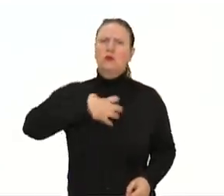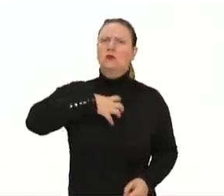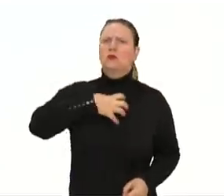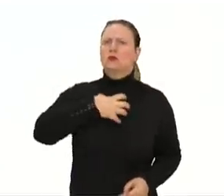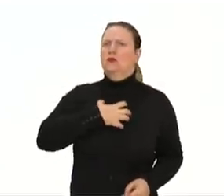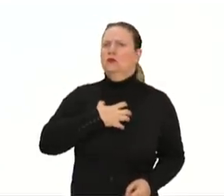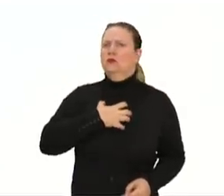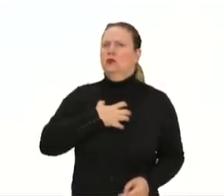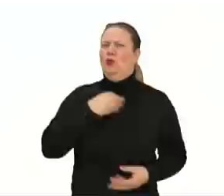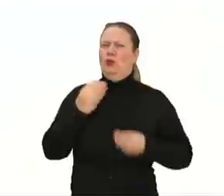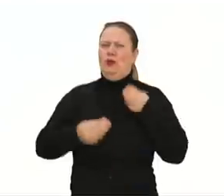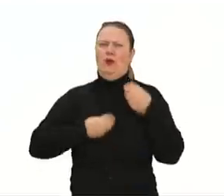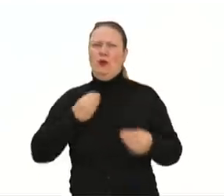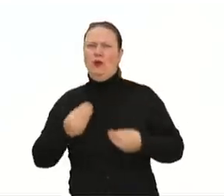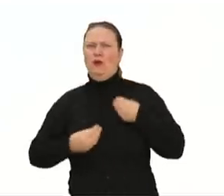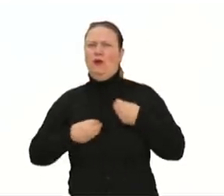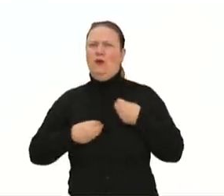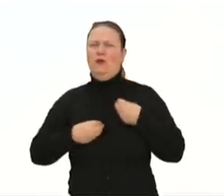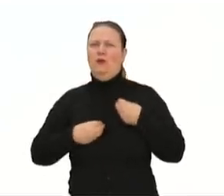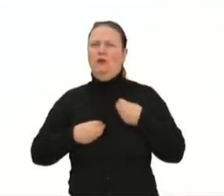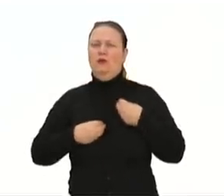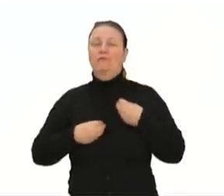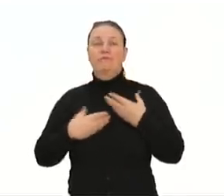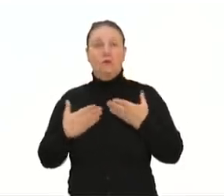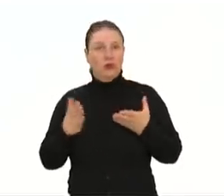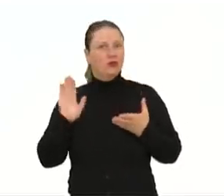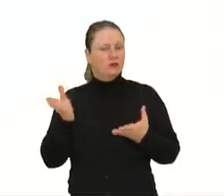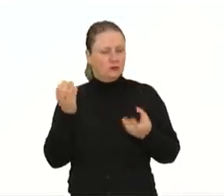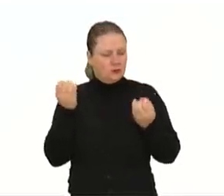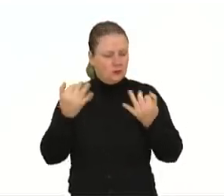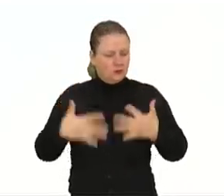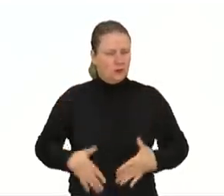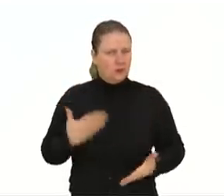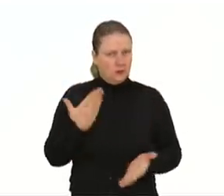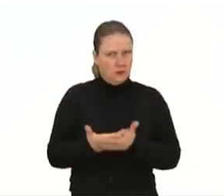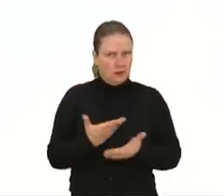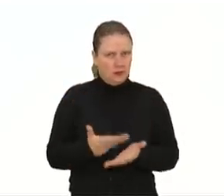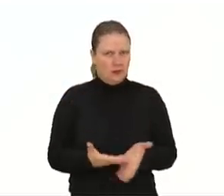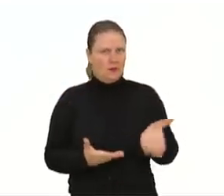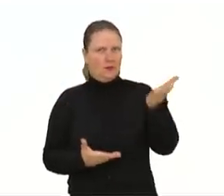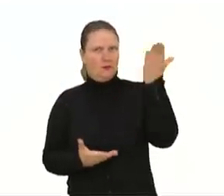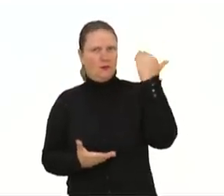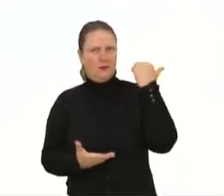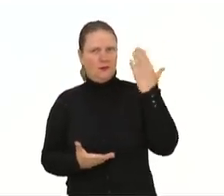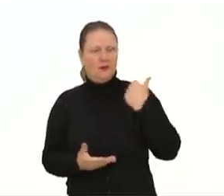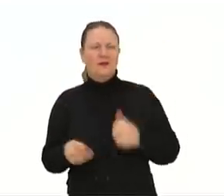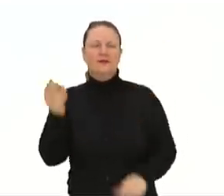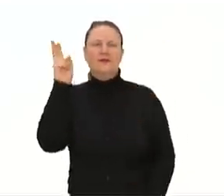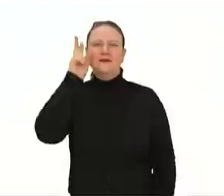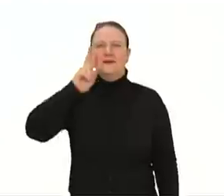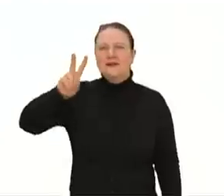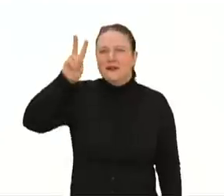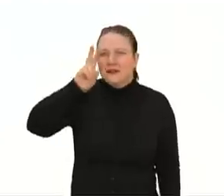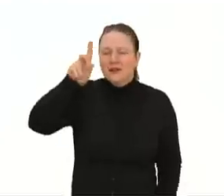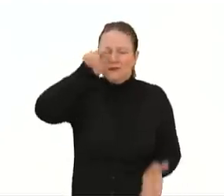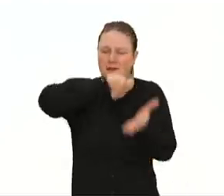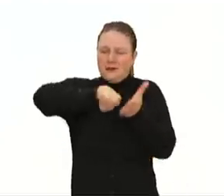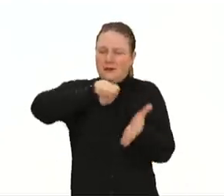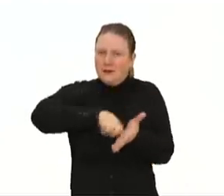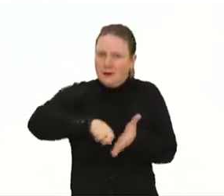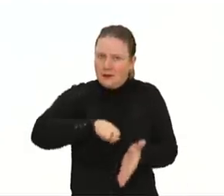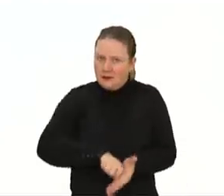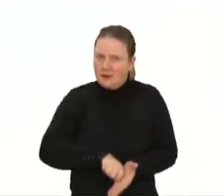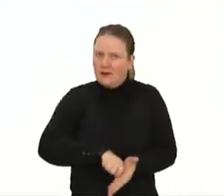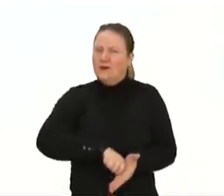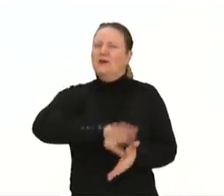Tá fácil, a gente já falou sobre isso em algumas aulas por aqui. Então tenta lembrar aí, escreve, anota o que você sabe